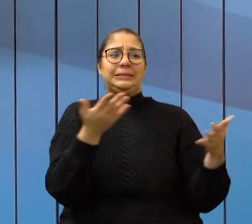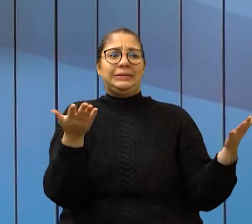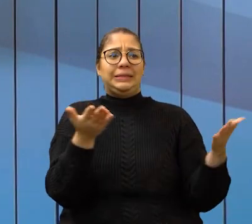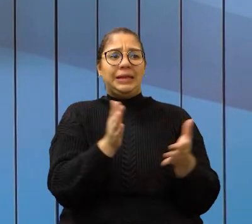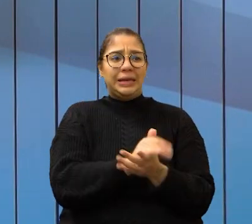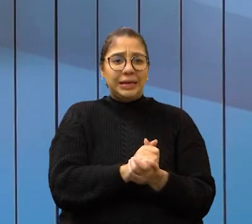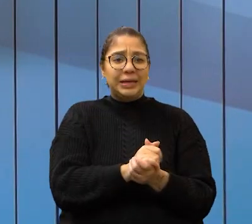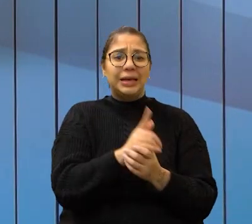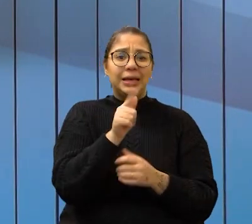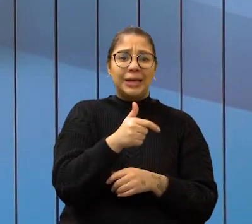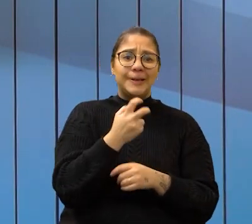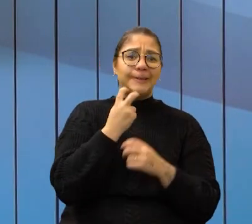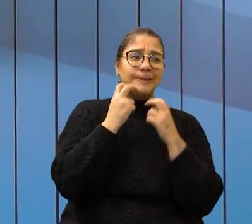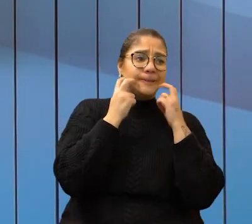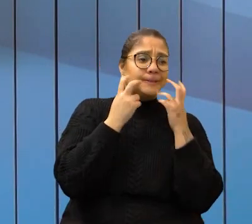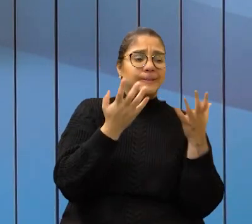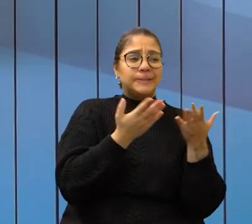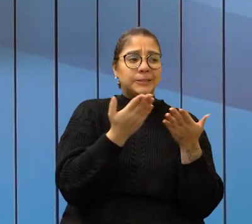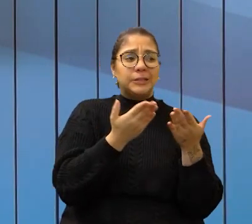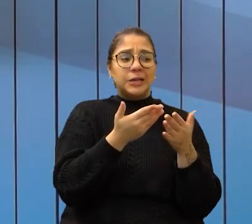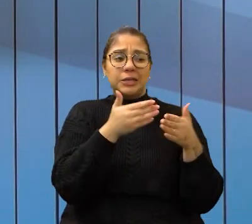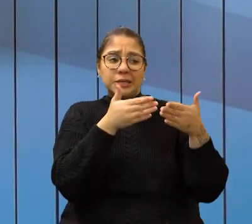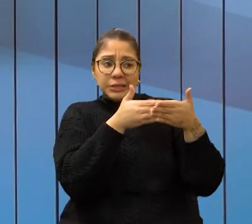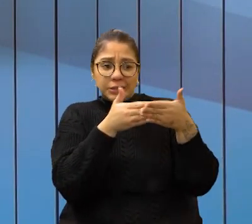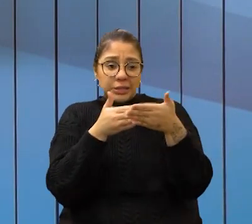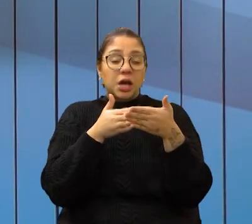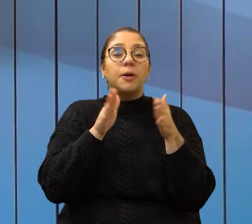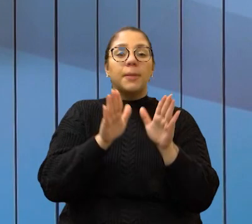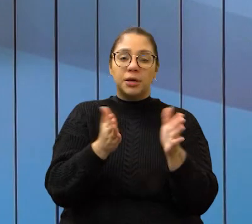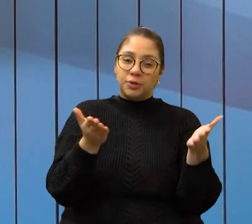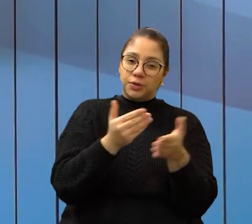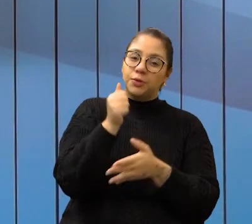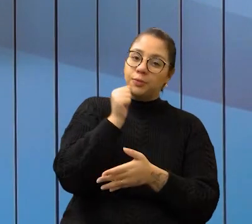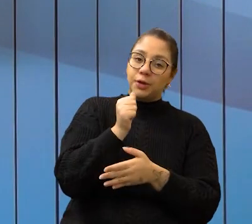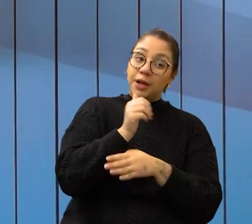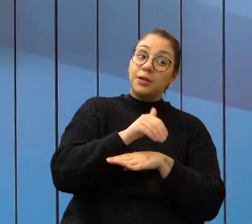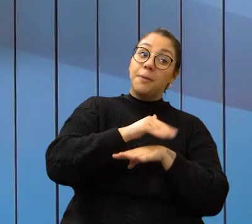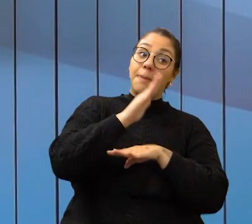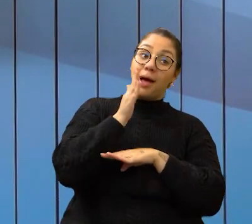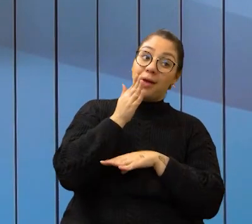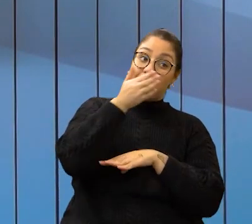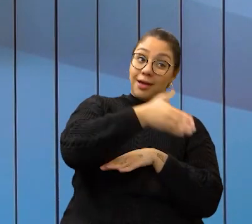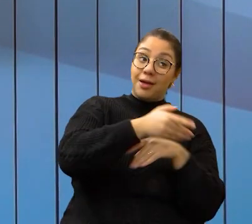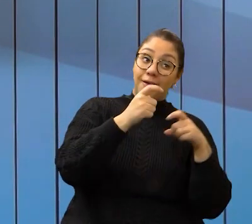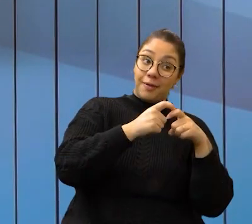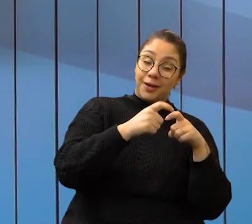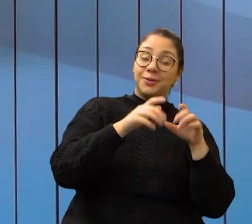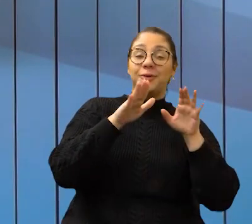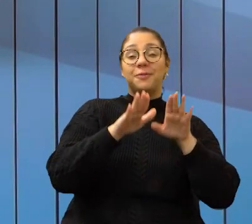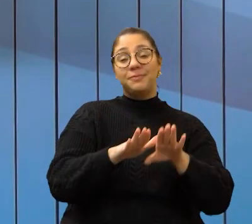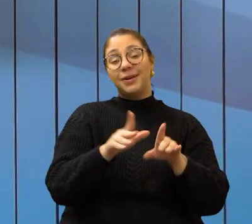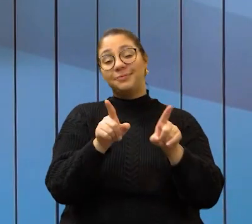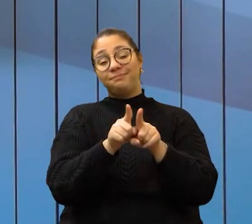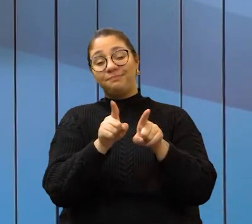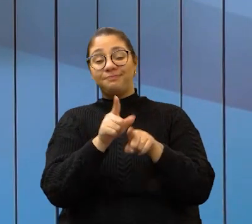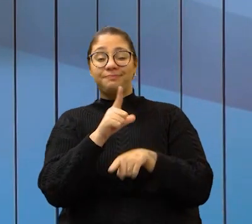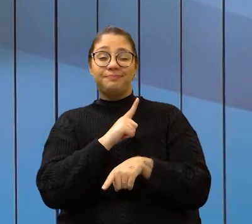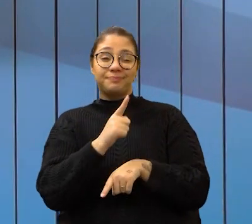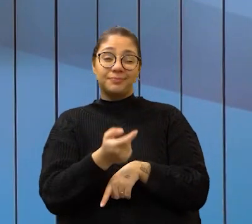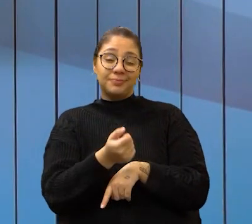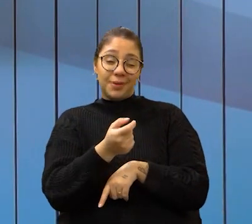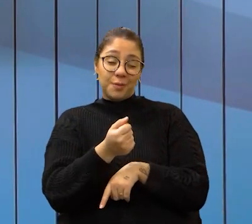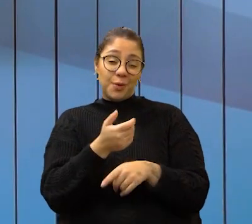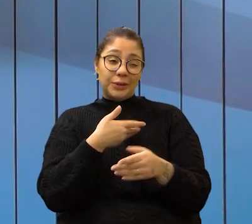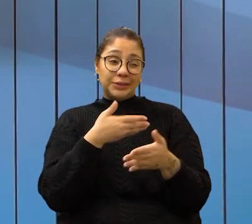questão ali do tabu, apesar de que as mulheres hoje vão mais ao médico do que os homens, mas mesmo assim ainda tem um pouquinho